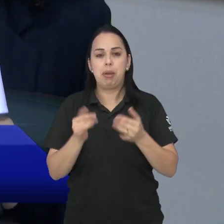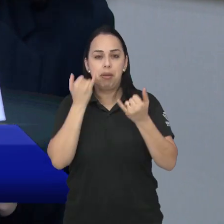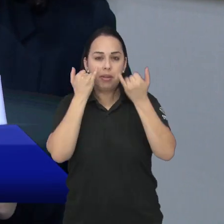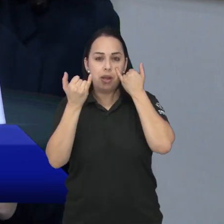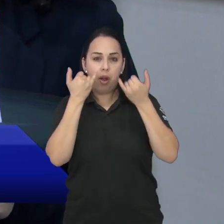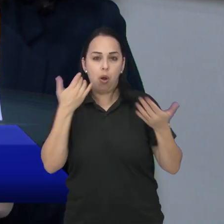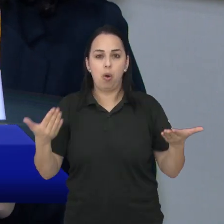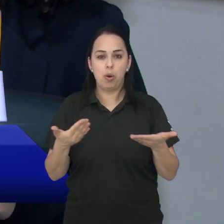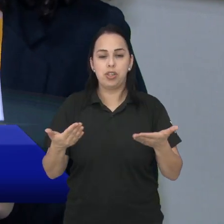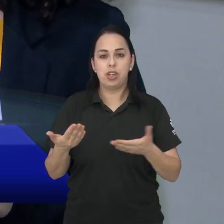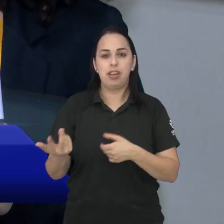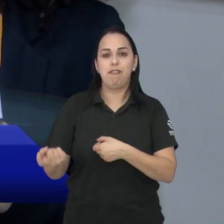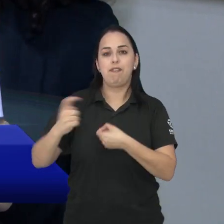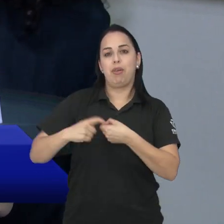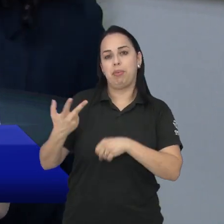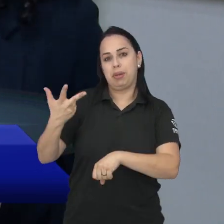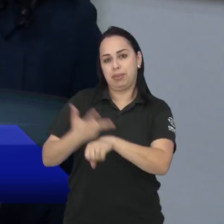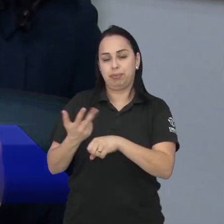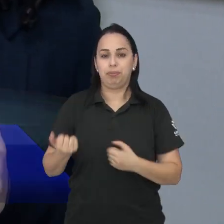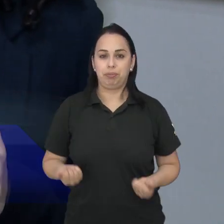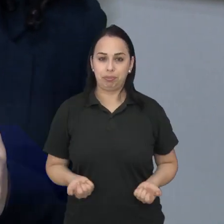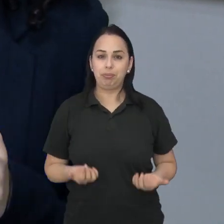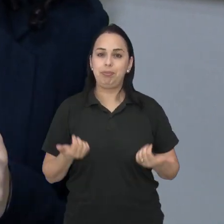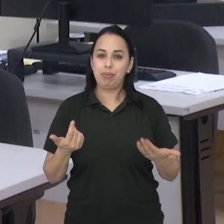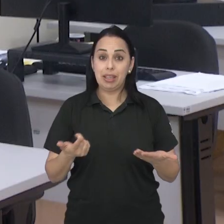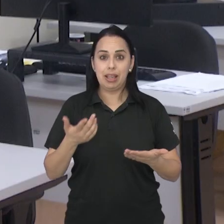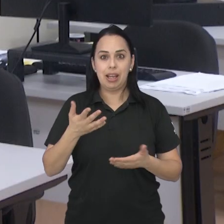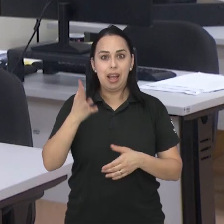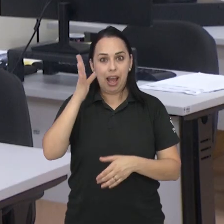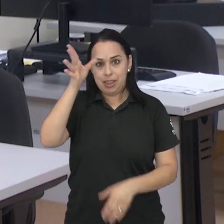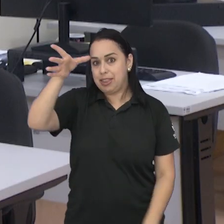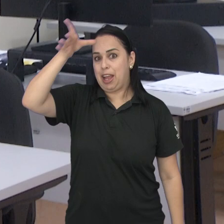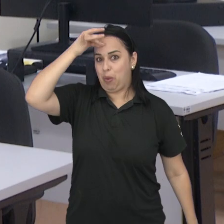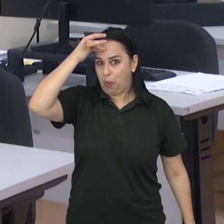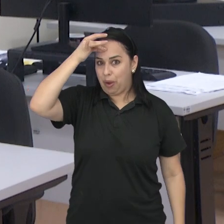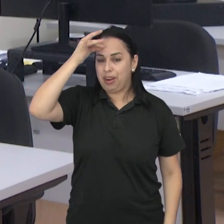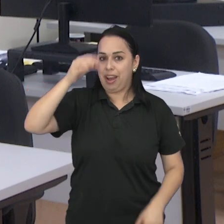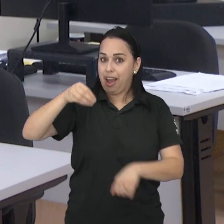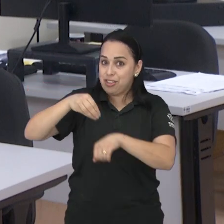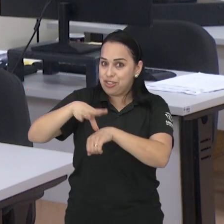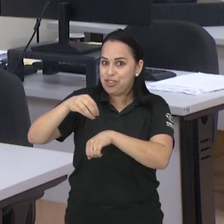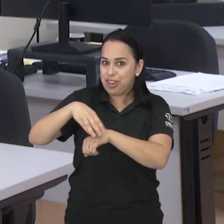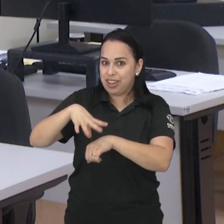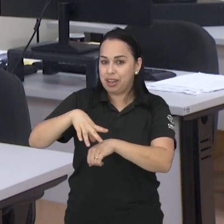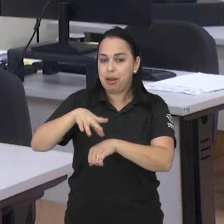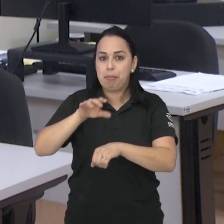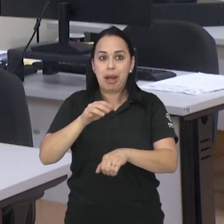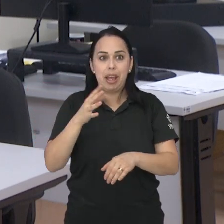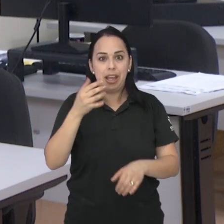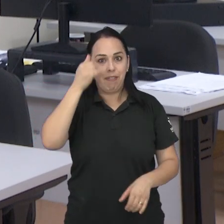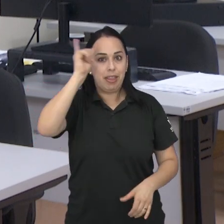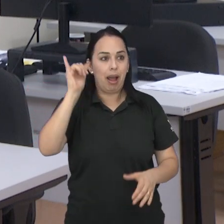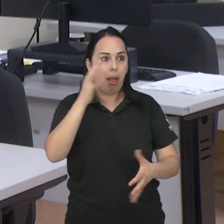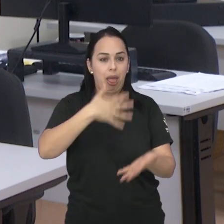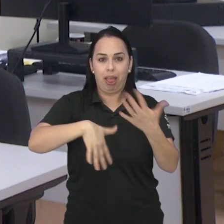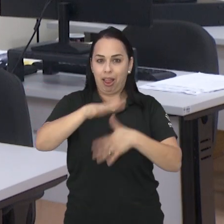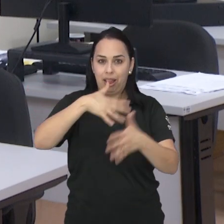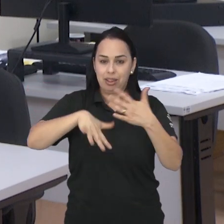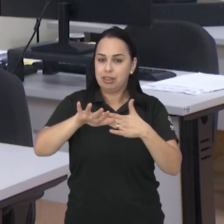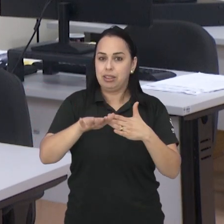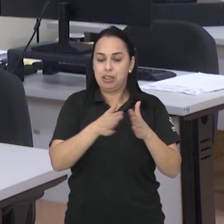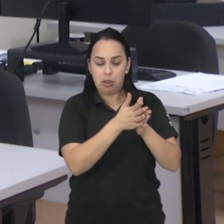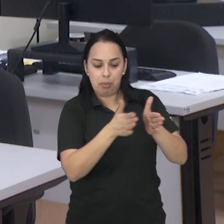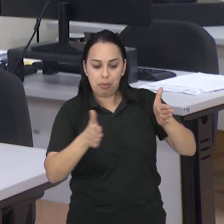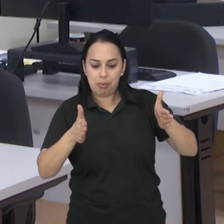Essas são as informações de hoje e a gente volta para a redação. É isso aí, anote certinho essas dicas para não se embaralhar